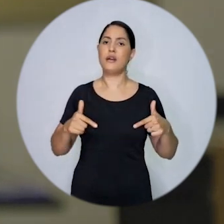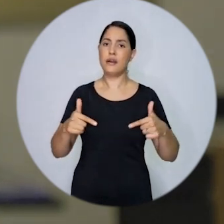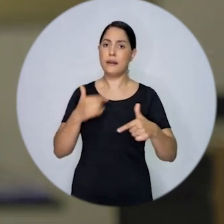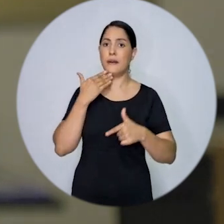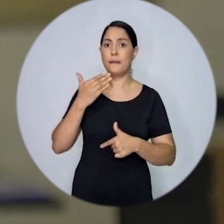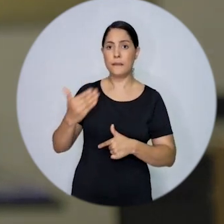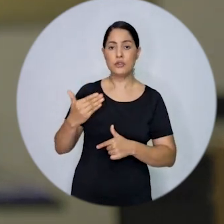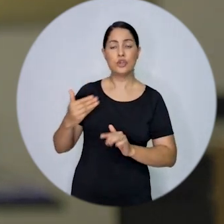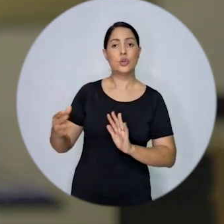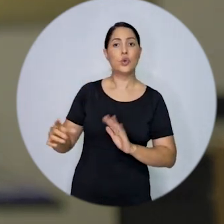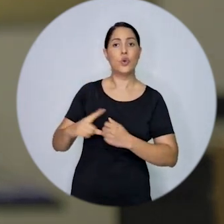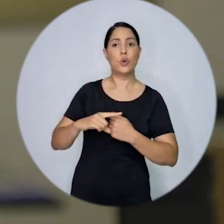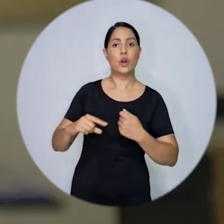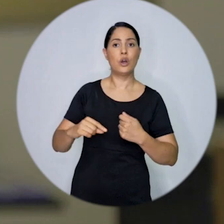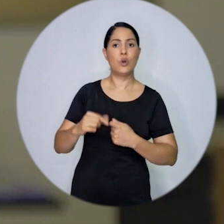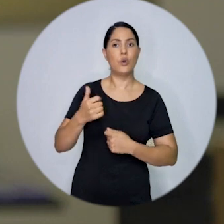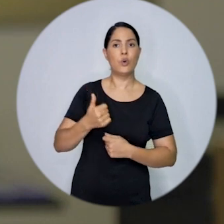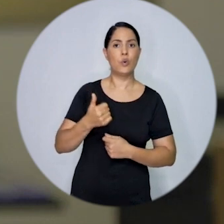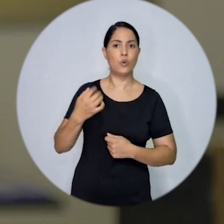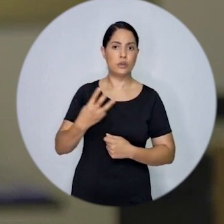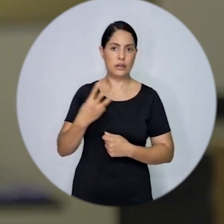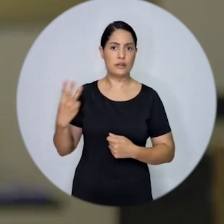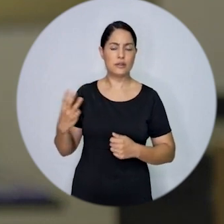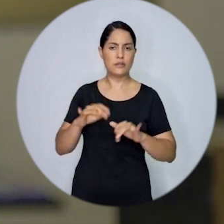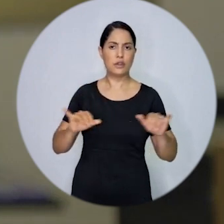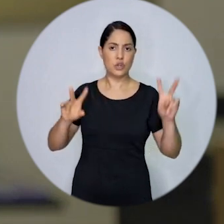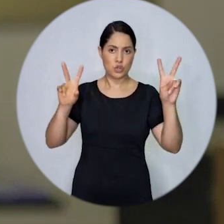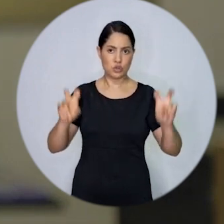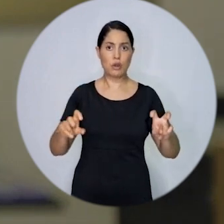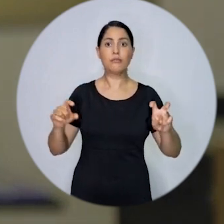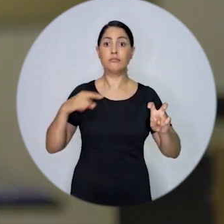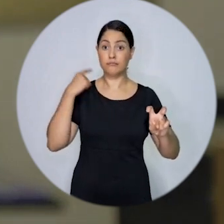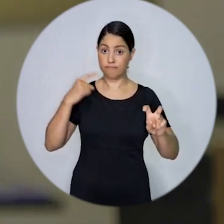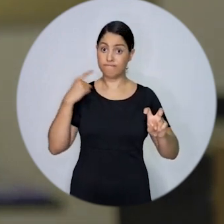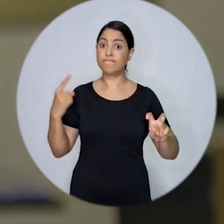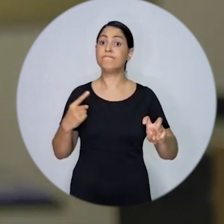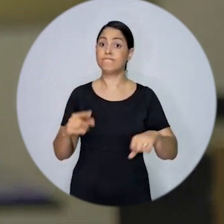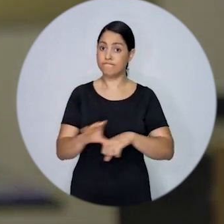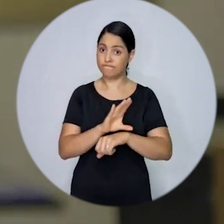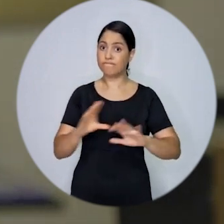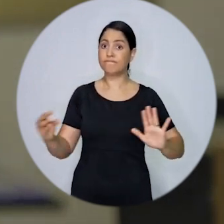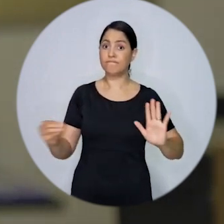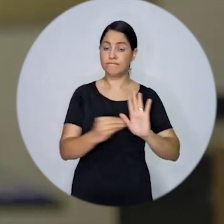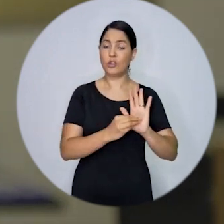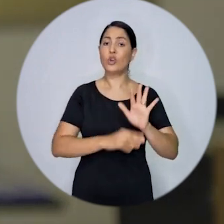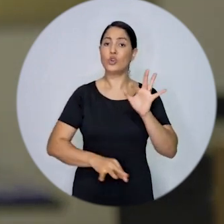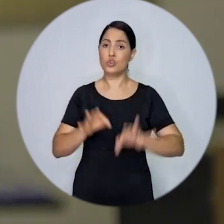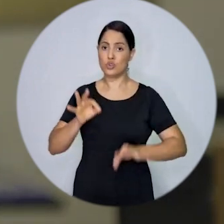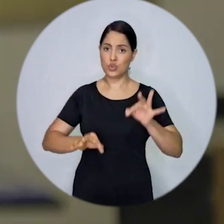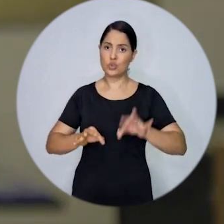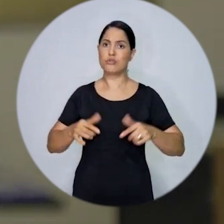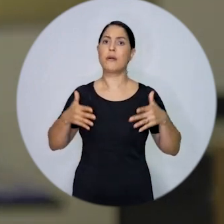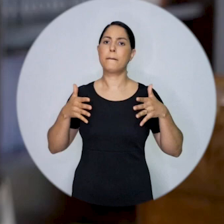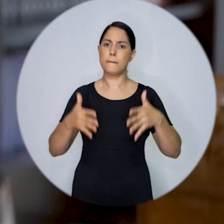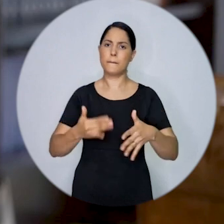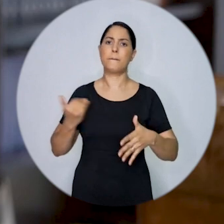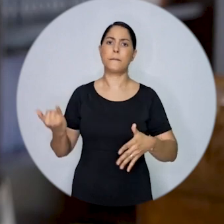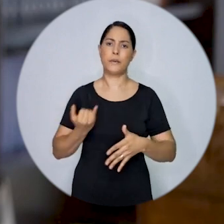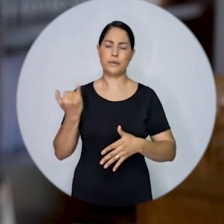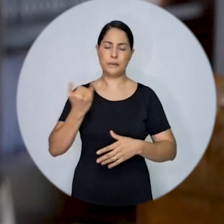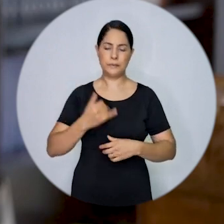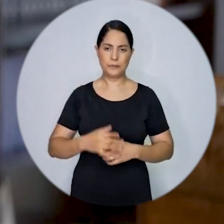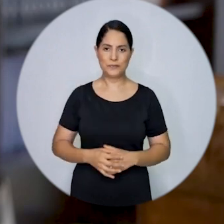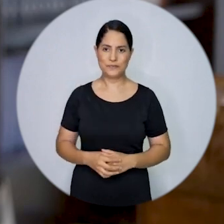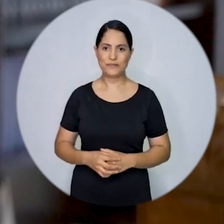tendo sugerido a inclusão na Carta do artigo 133, que define o advogado como indispensável à administração da justiça.